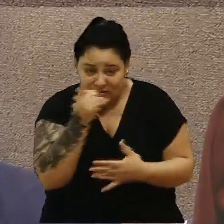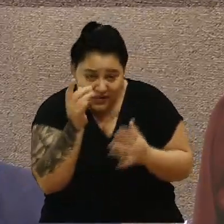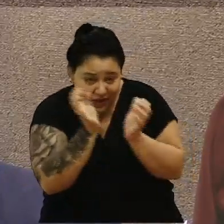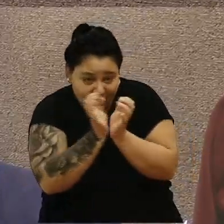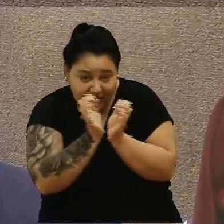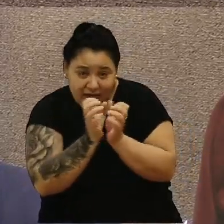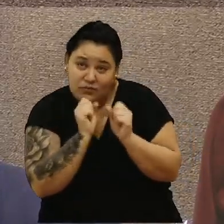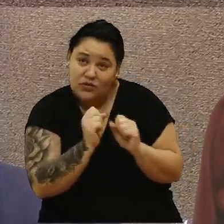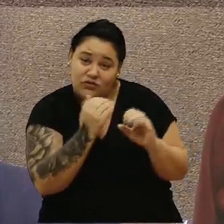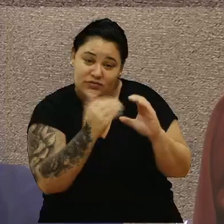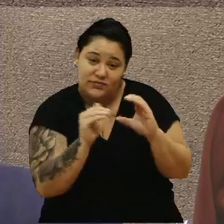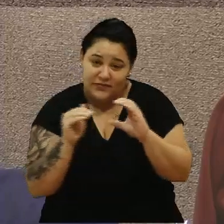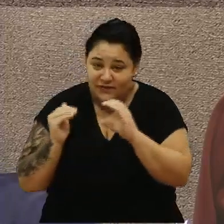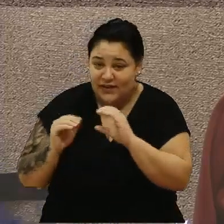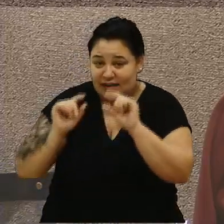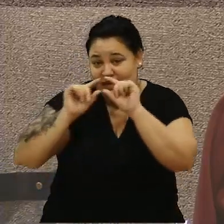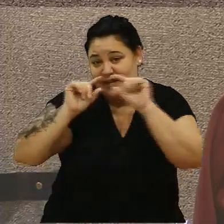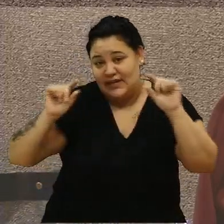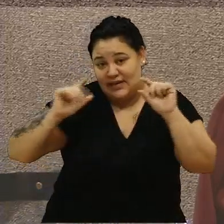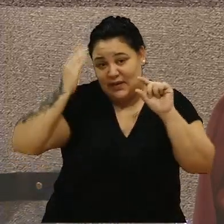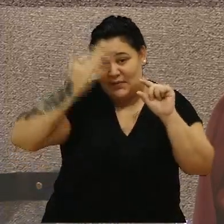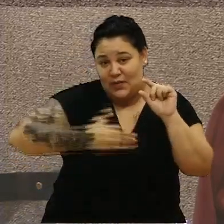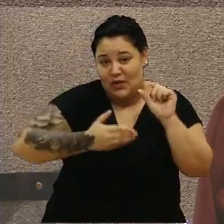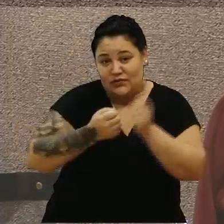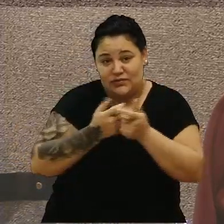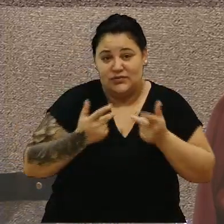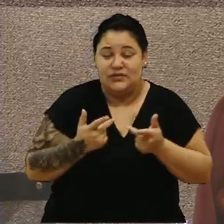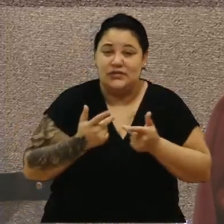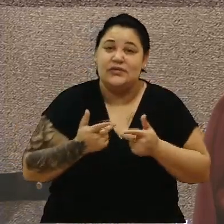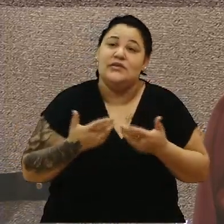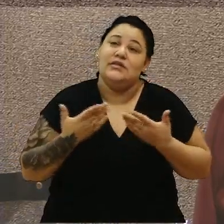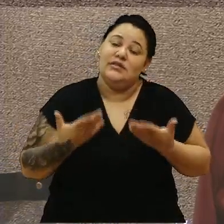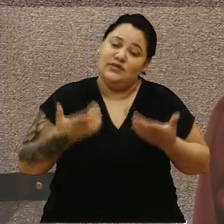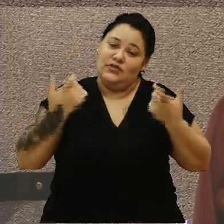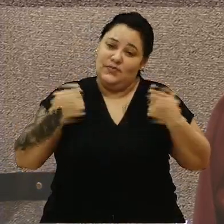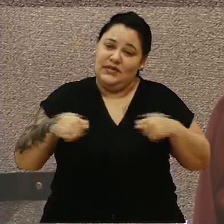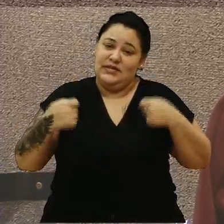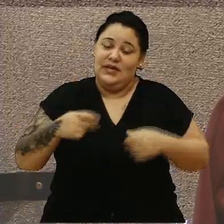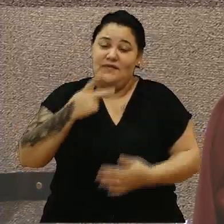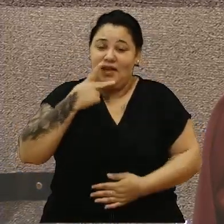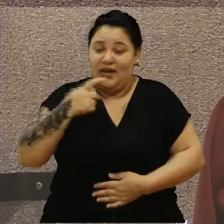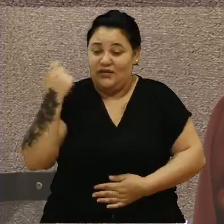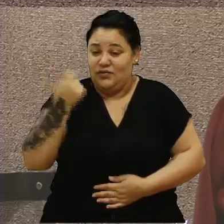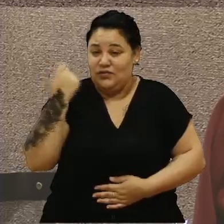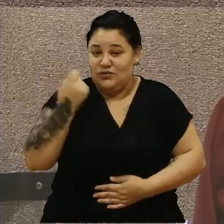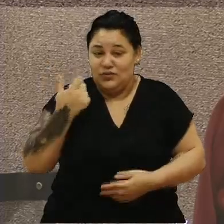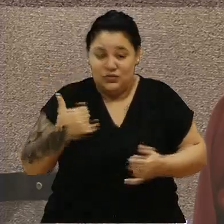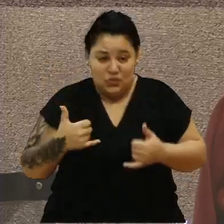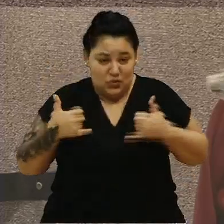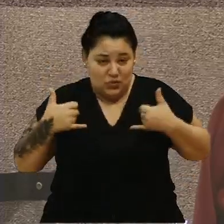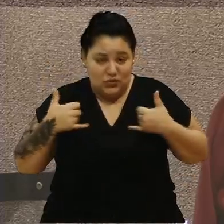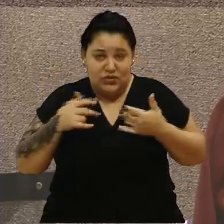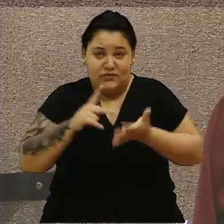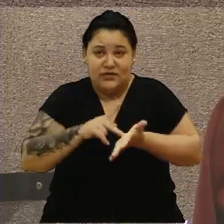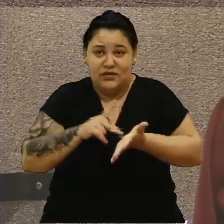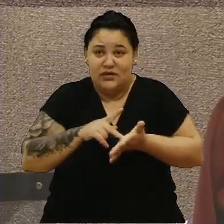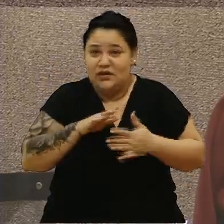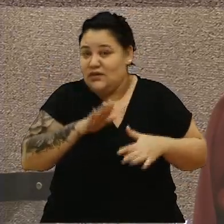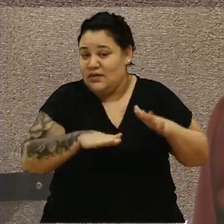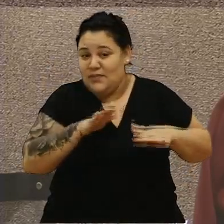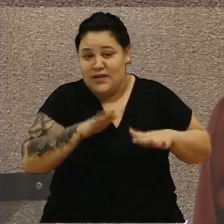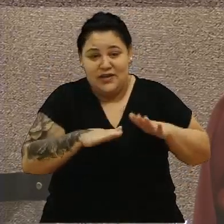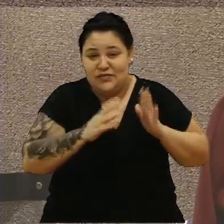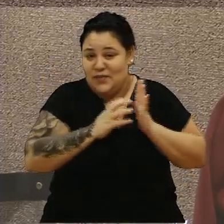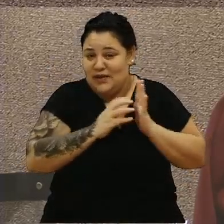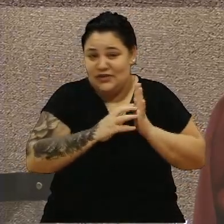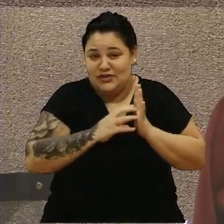links de notícias que comprovam isso. Então, a gente precisa falar sobre o Rio Grande do Sul com orgulho, independentemente do partido